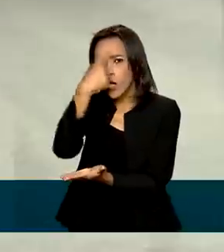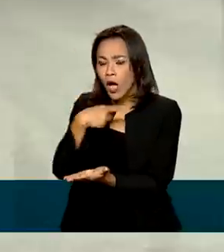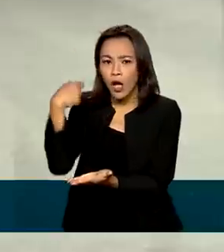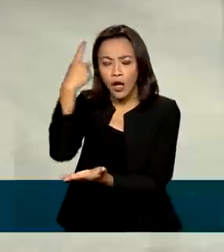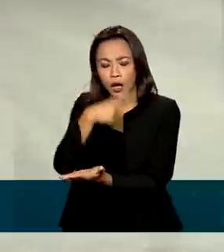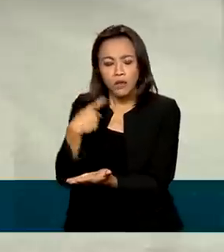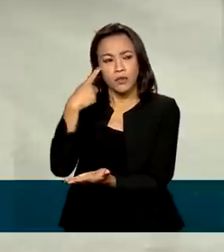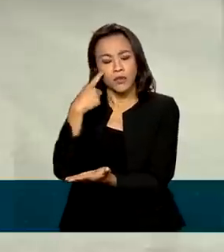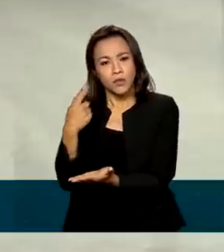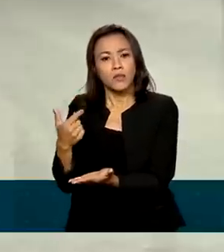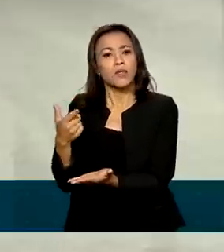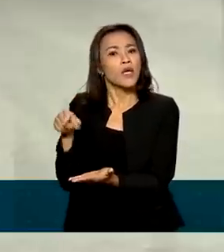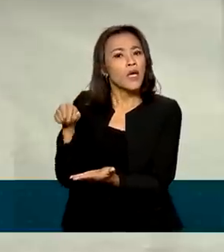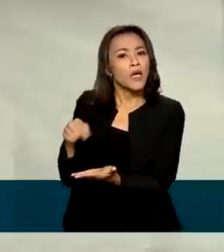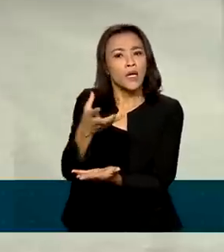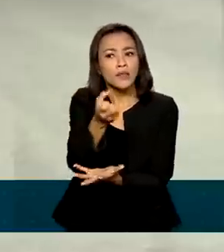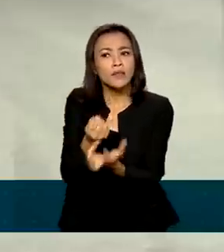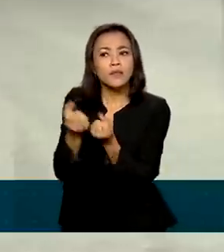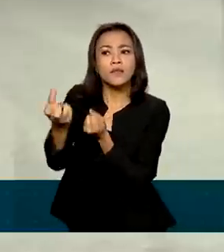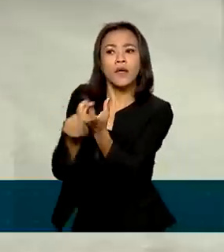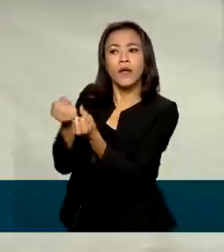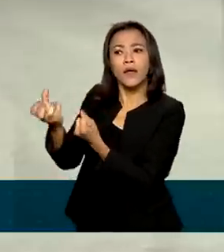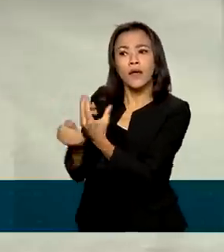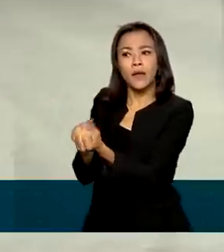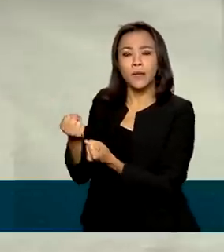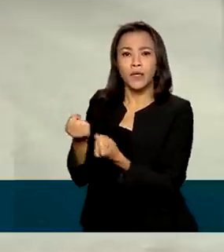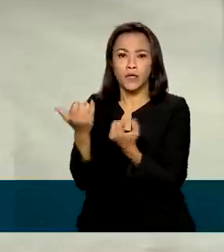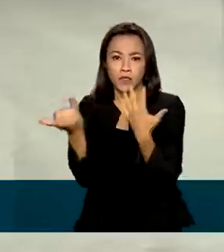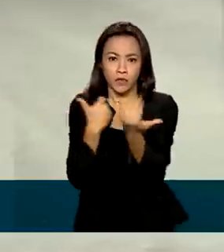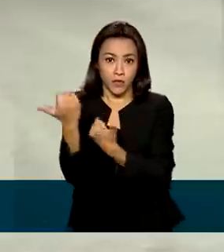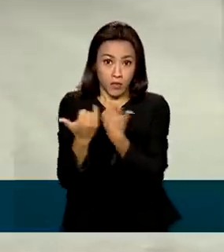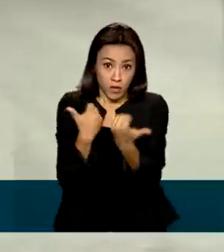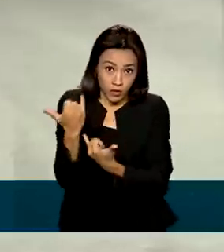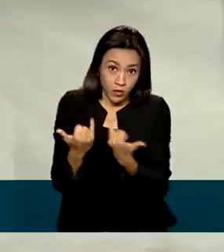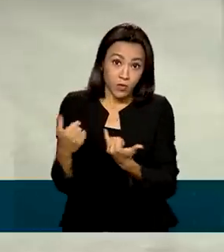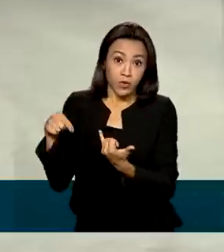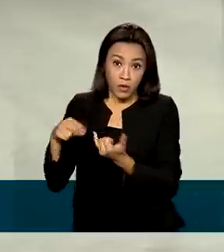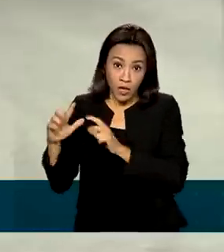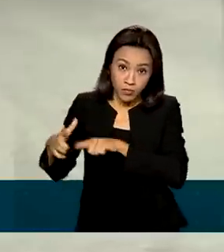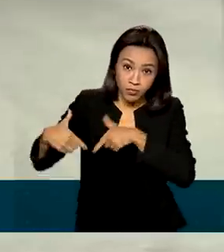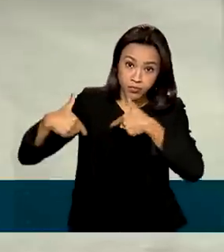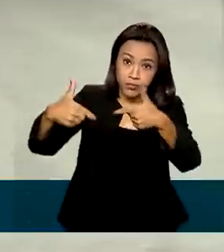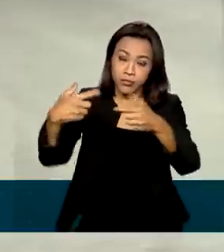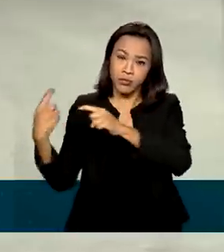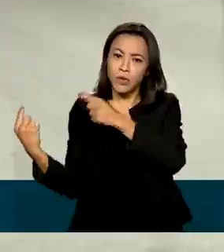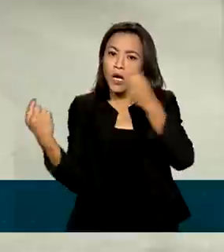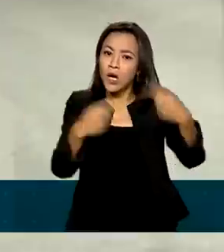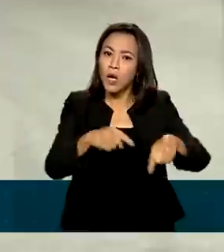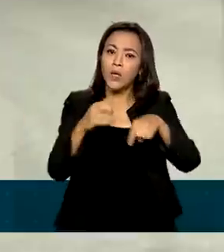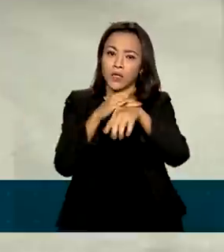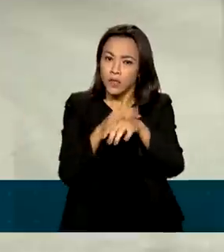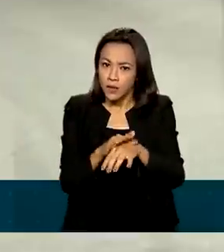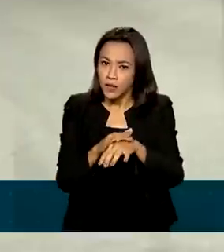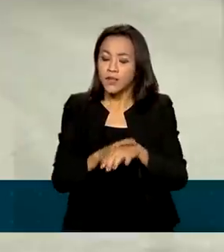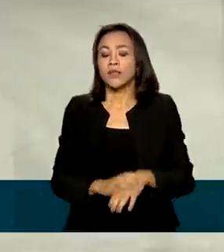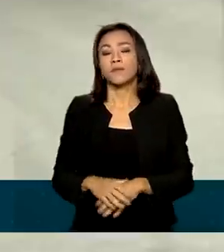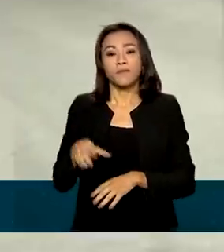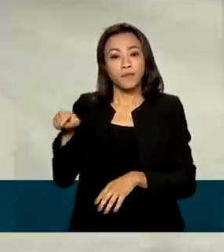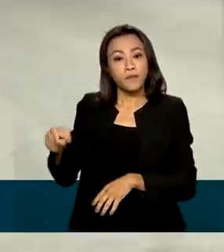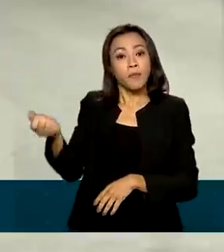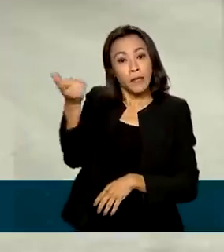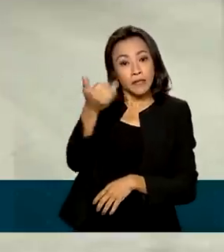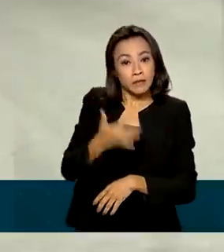centro faz análises das dos dados para ações Integradas de é a doença segundo o Ministério da